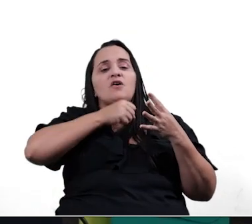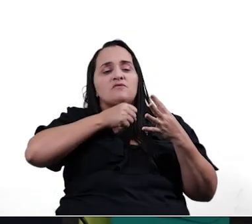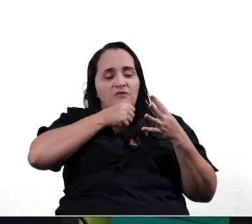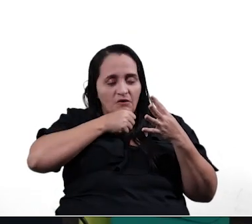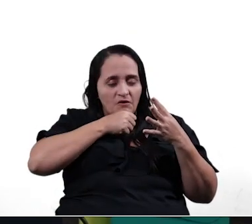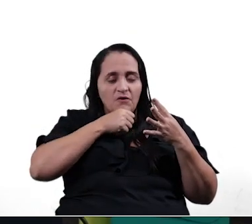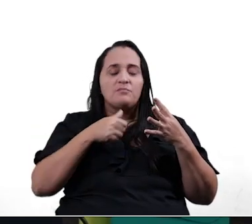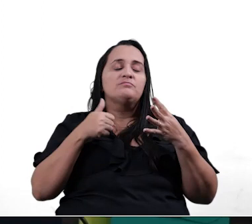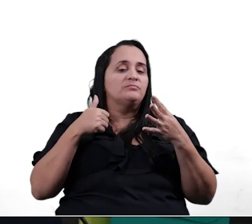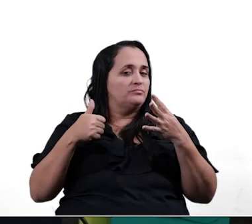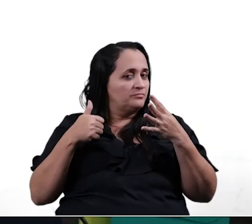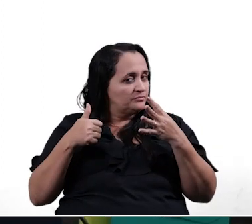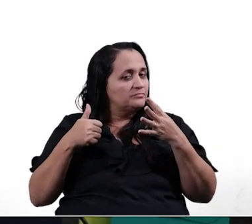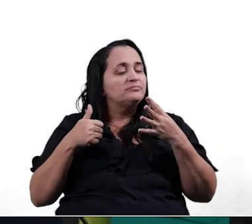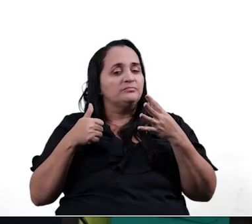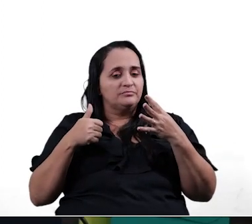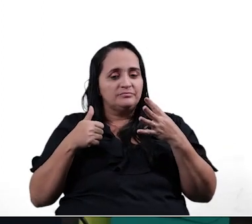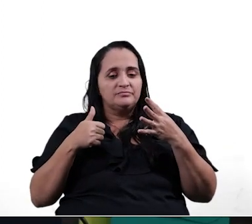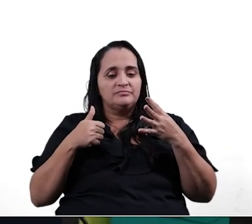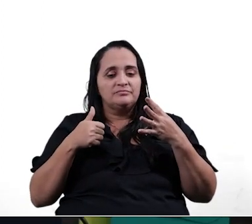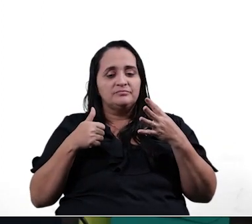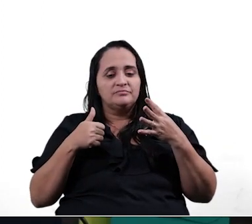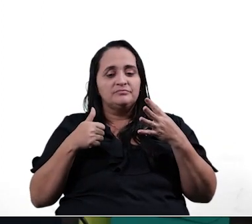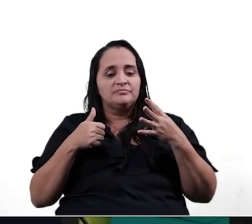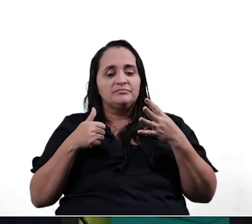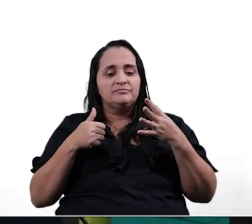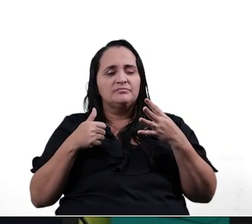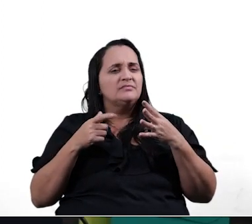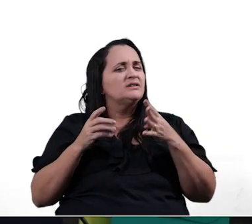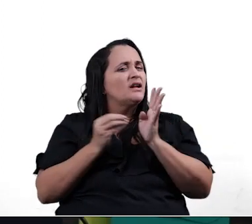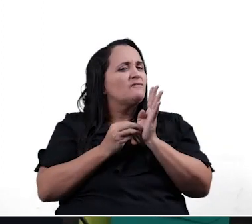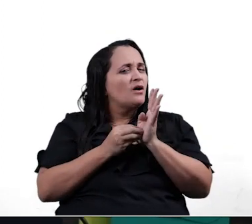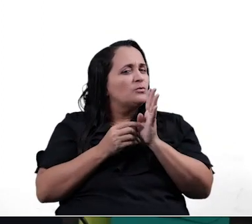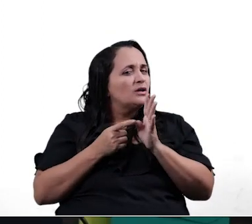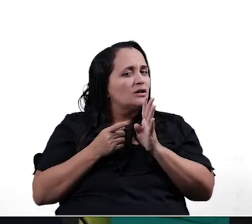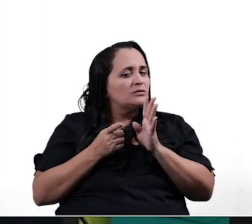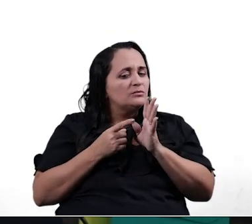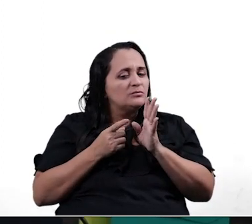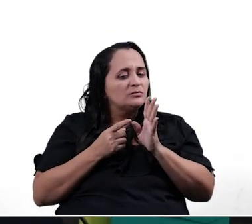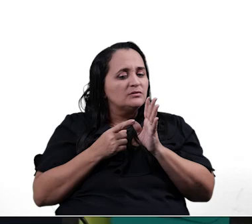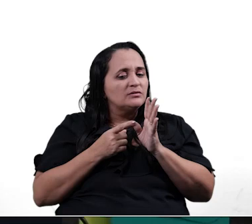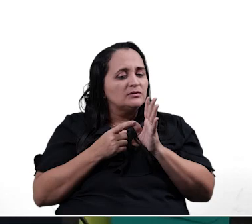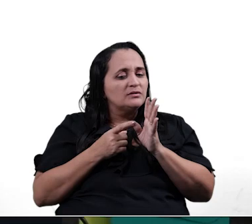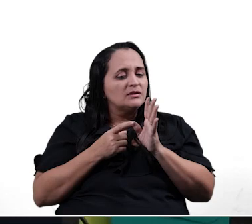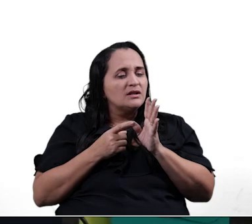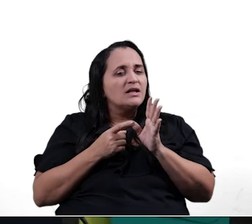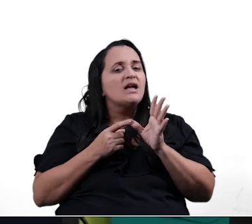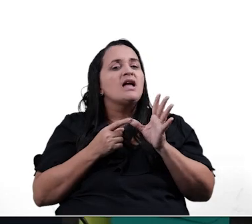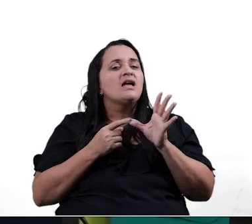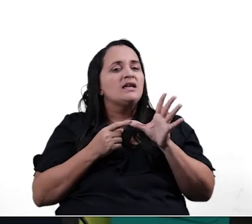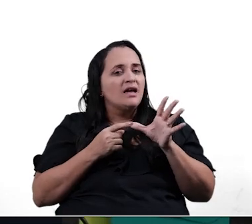Vovó, ótimo. Vovozinha. A vovó também é um personagem. Tá faltando mais algum, gente? E aí, qual é outro personagem